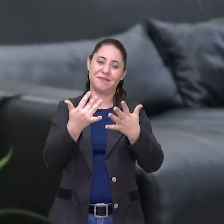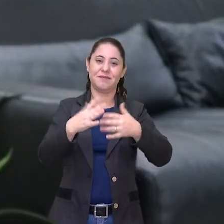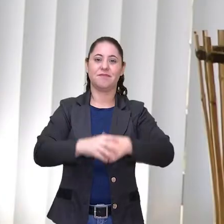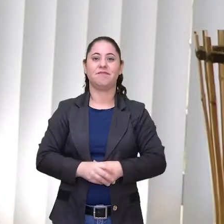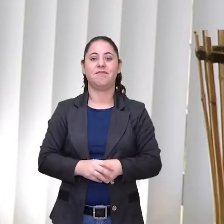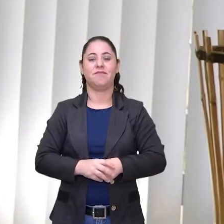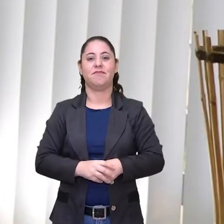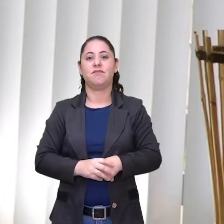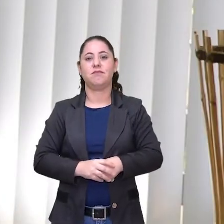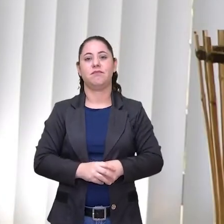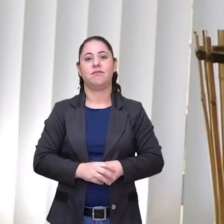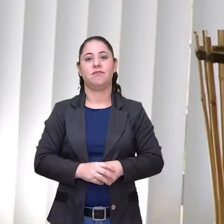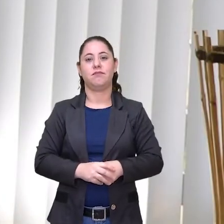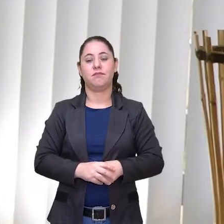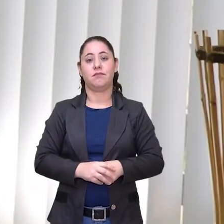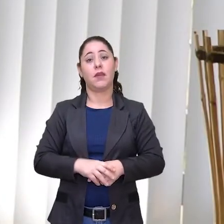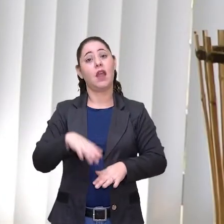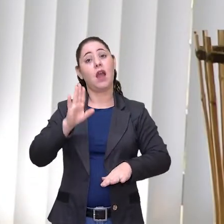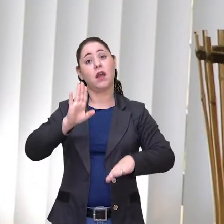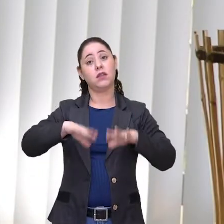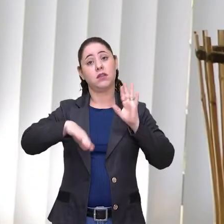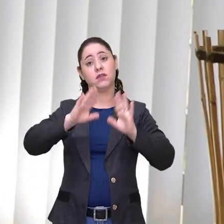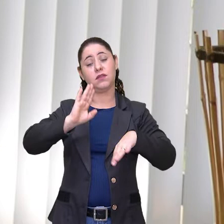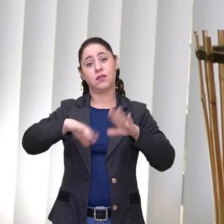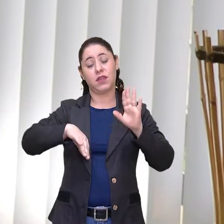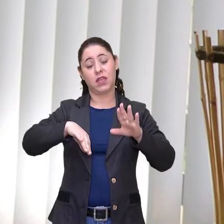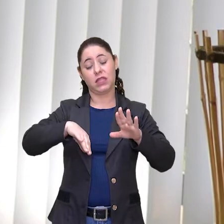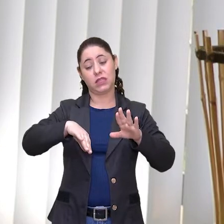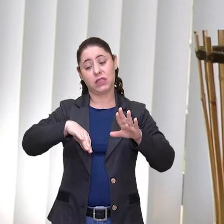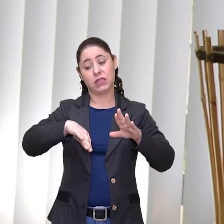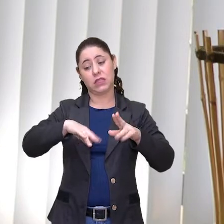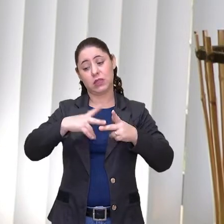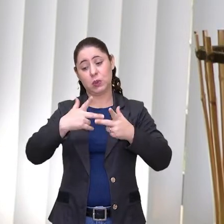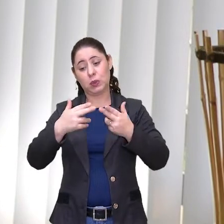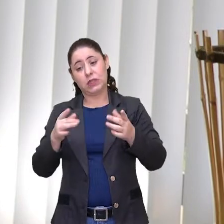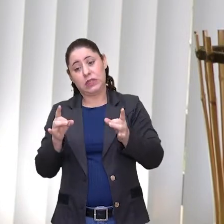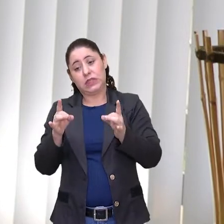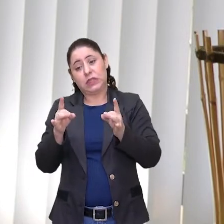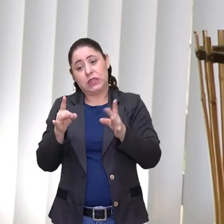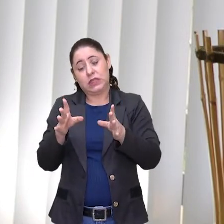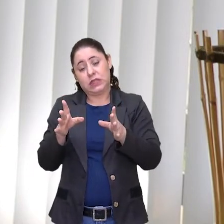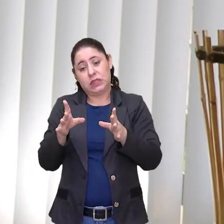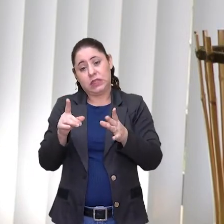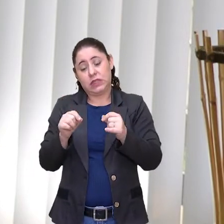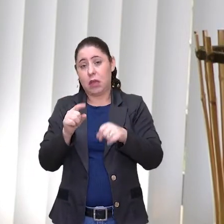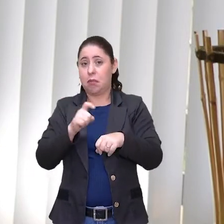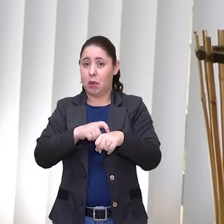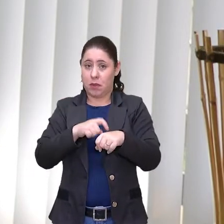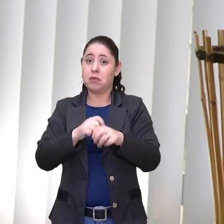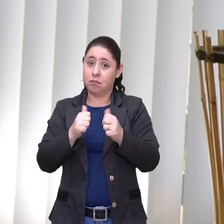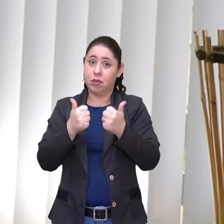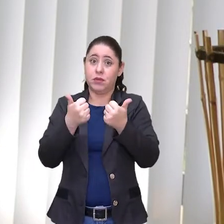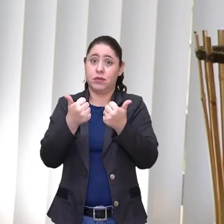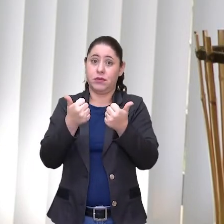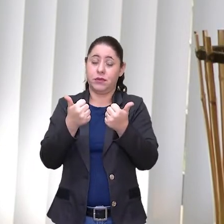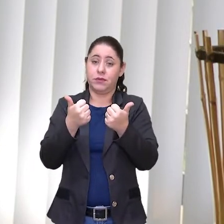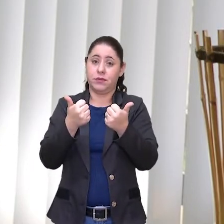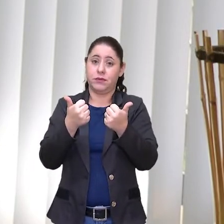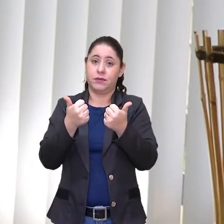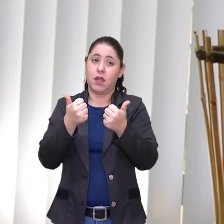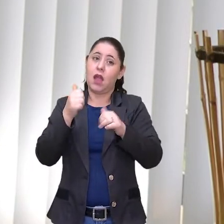então, né? Temos que falar. Por vezes, nem sempre o bem está de todo disponível no